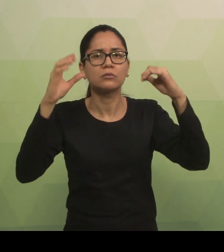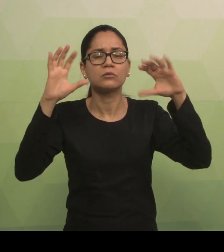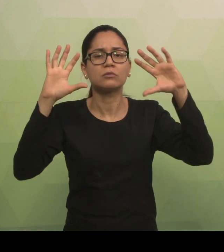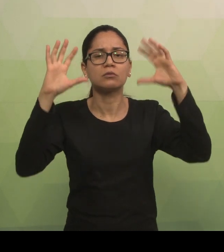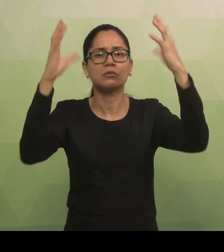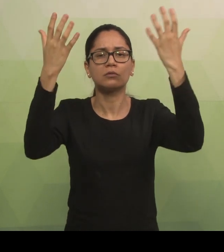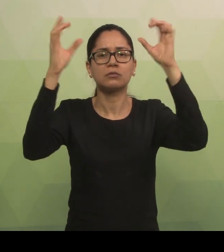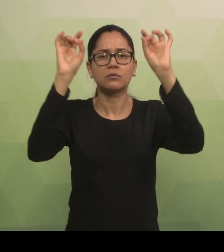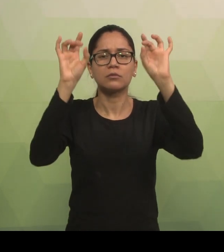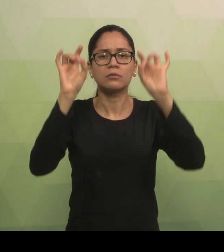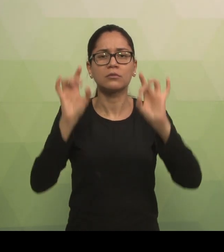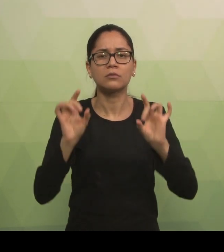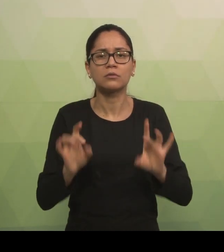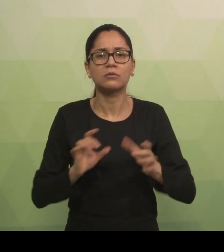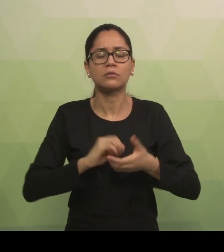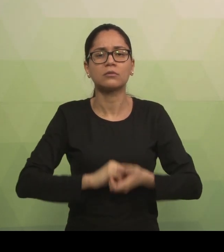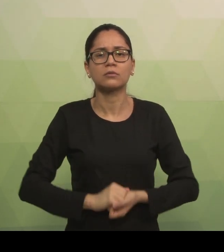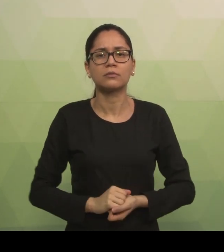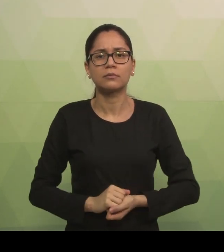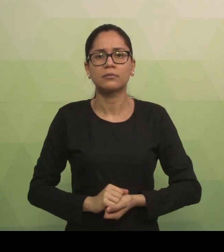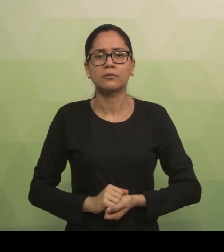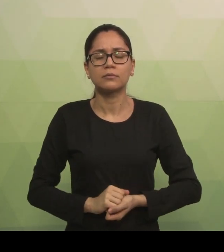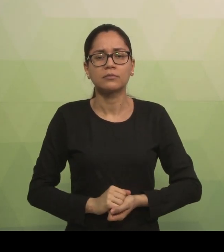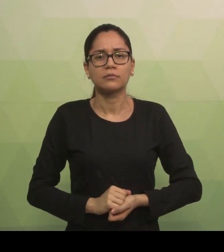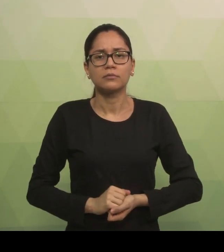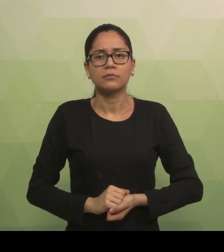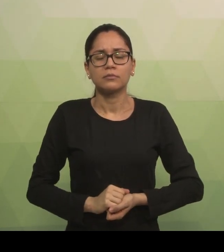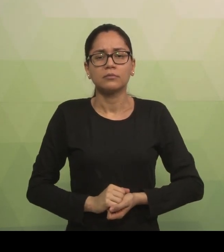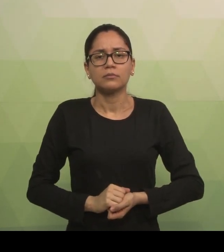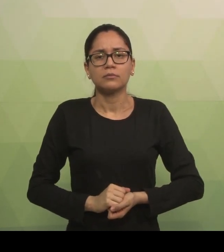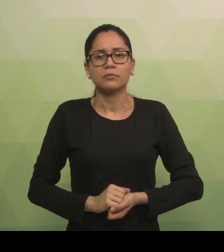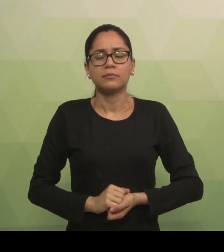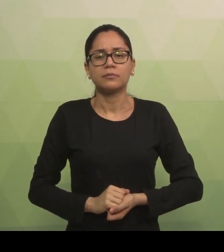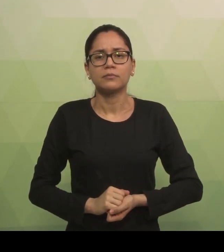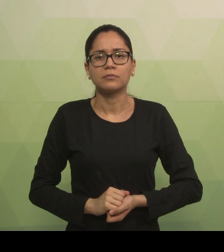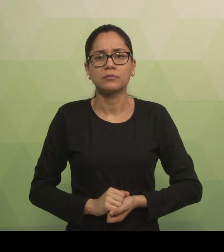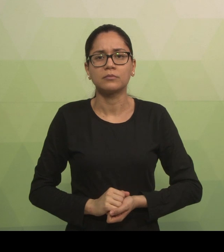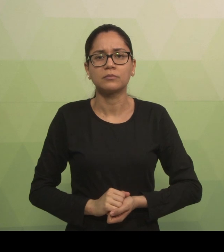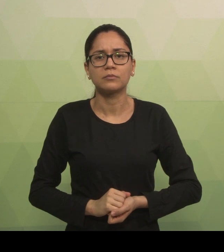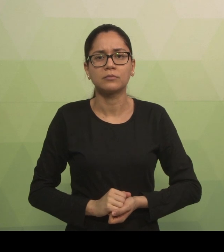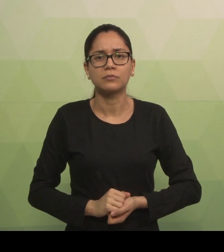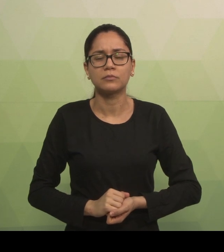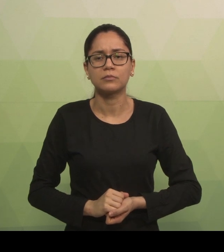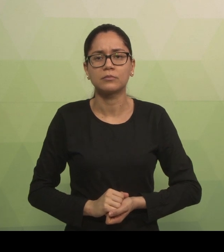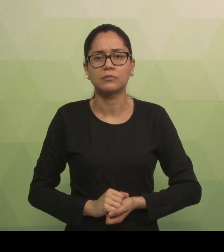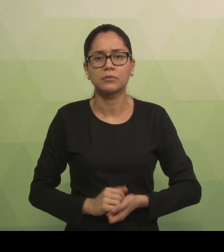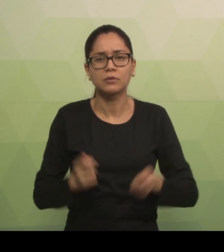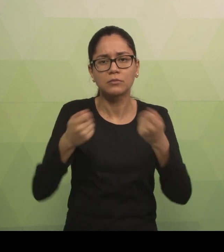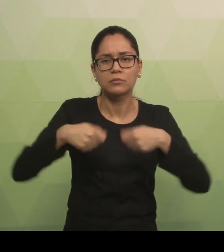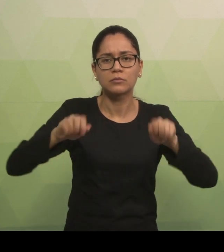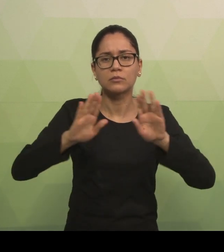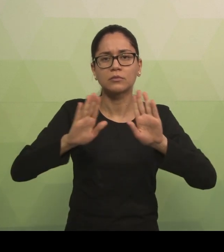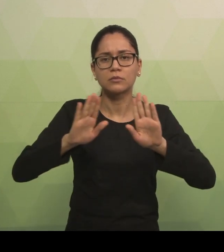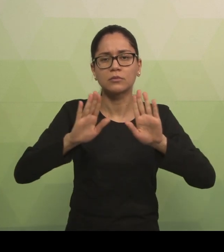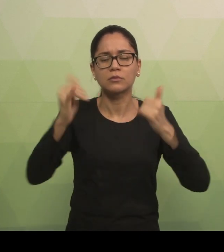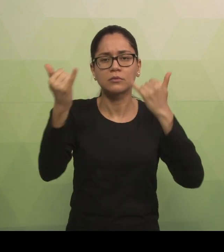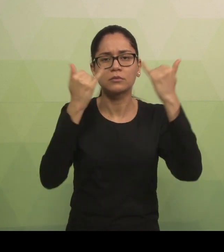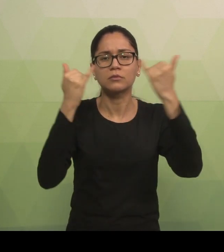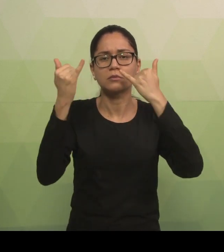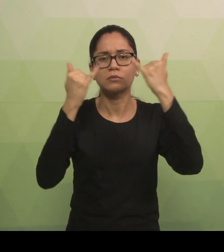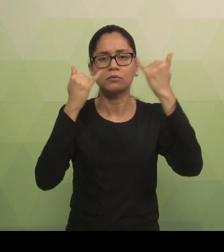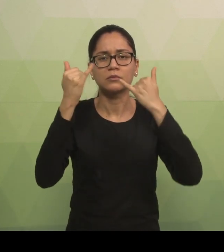de divulgar um evento, uma marca, um acontecimento especial, entre outros temas que não exija tanta informação